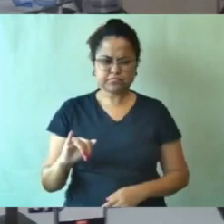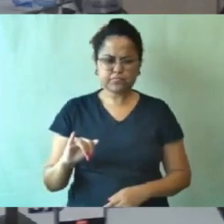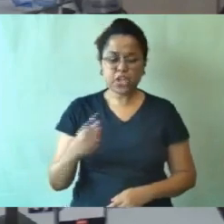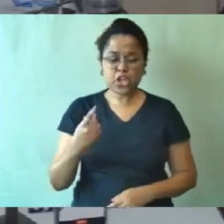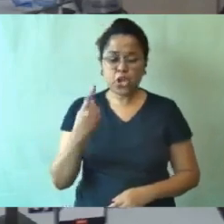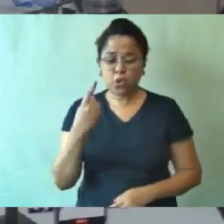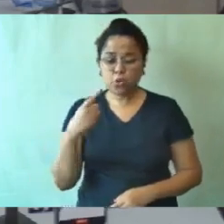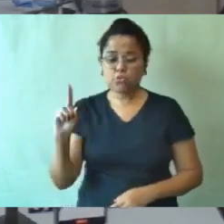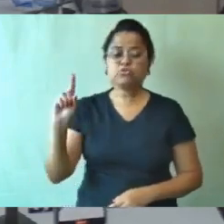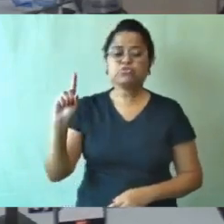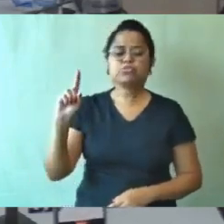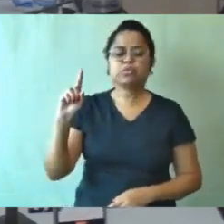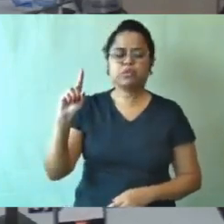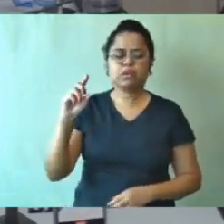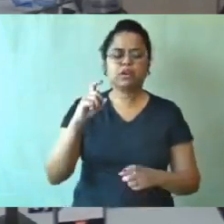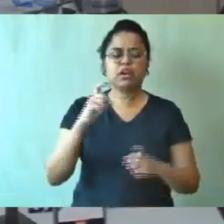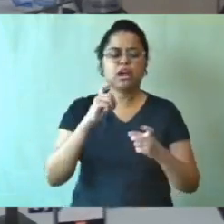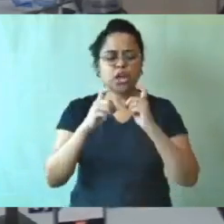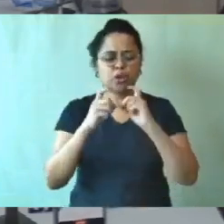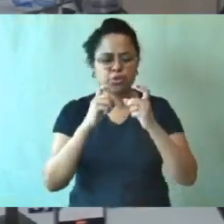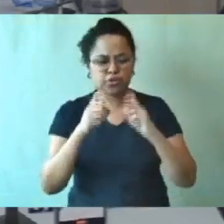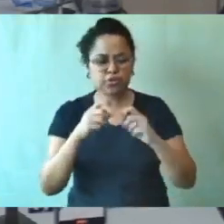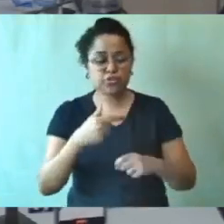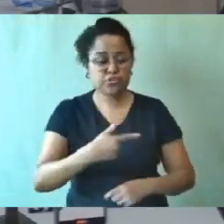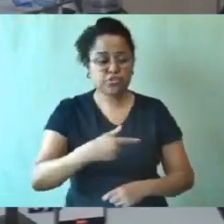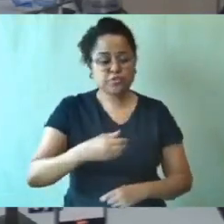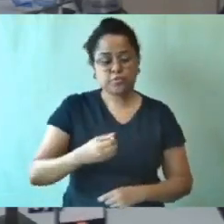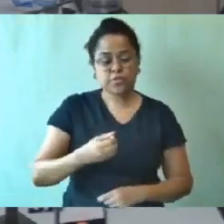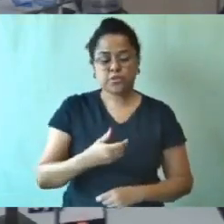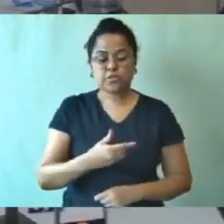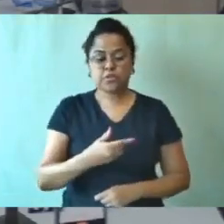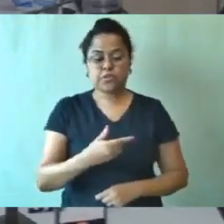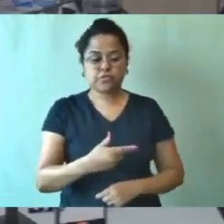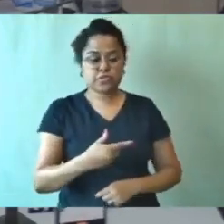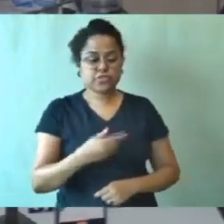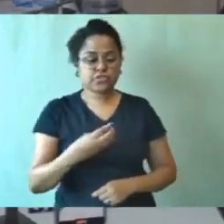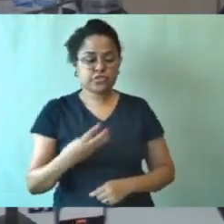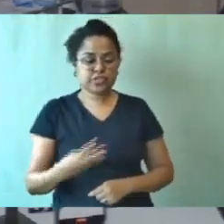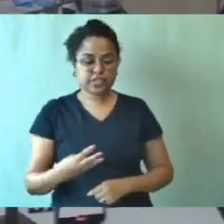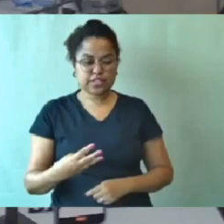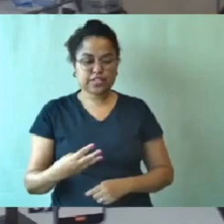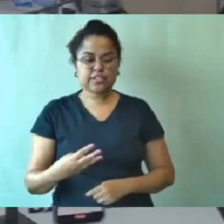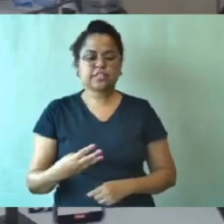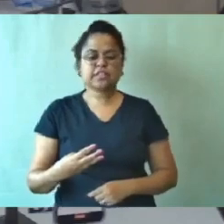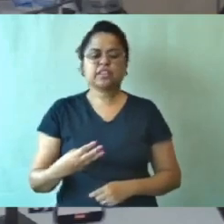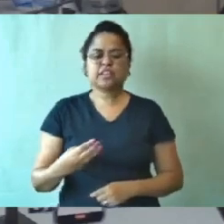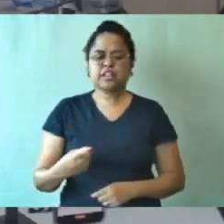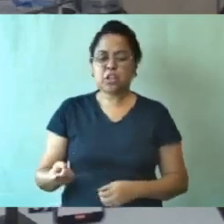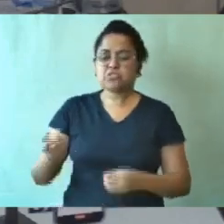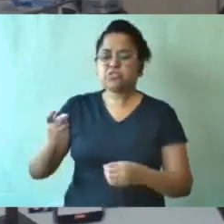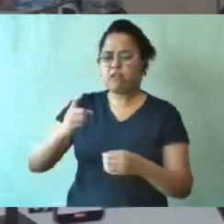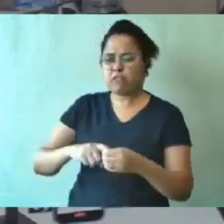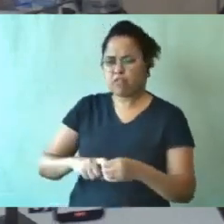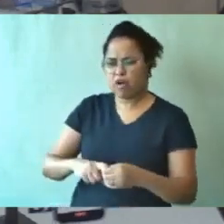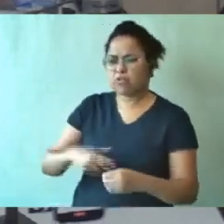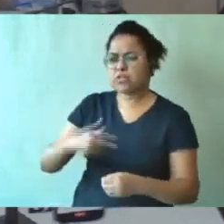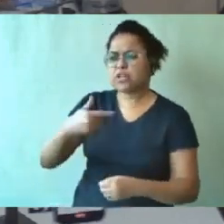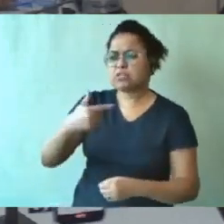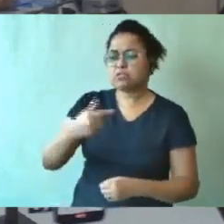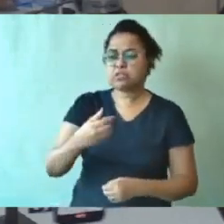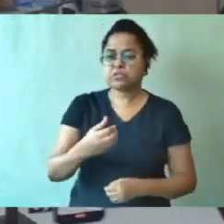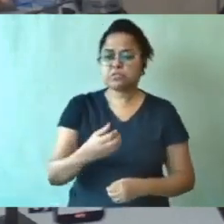reunião de 2023 e depois a gente volta para 2024 já para apresentar o relatório. Como não sei se vai ser